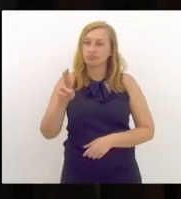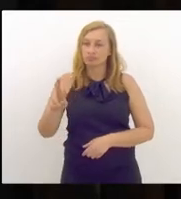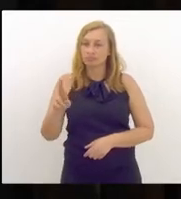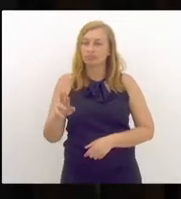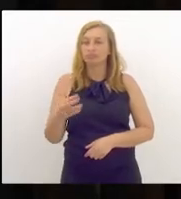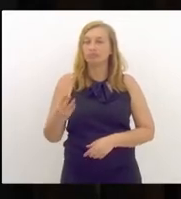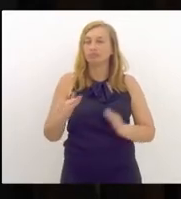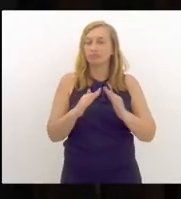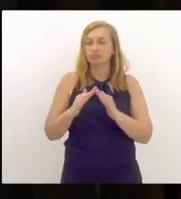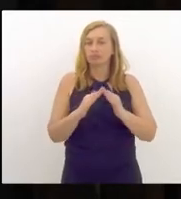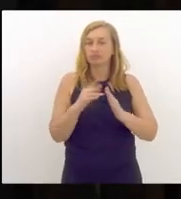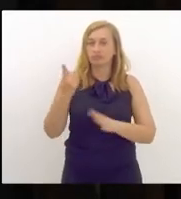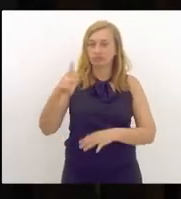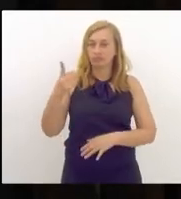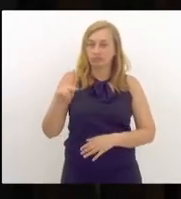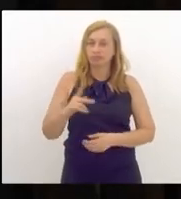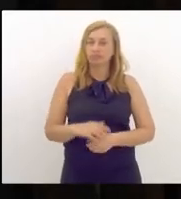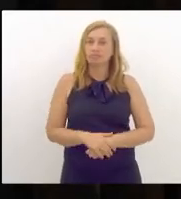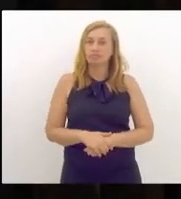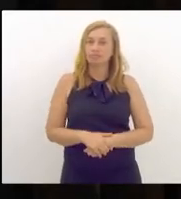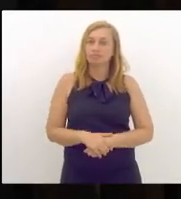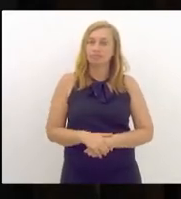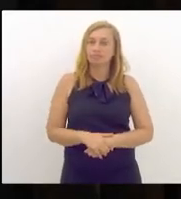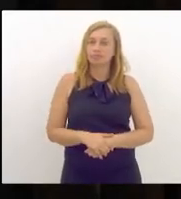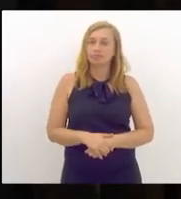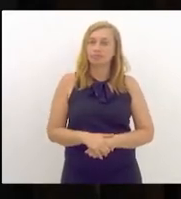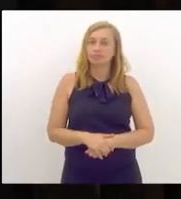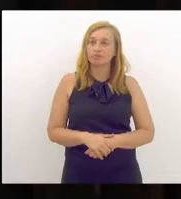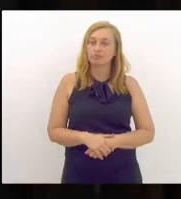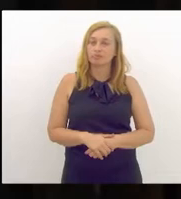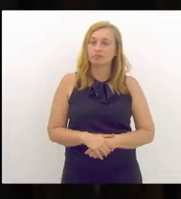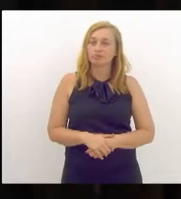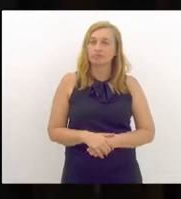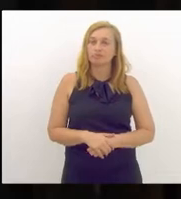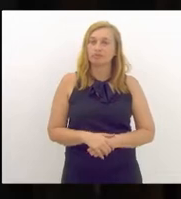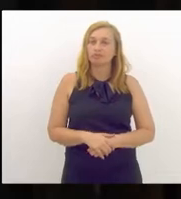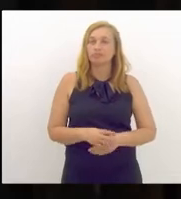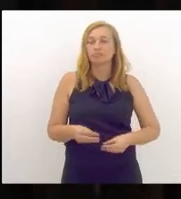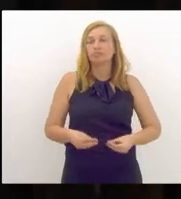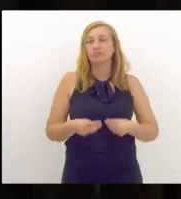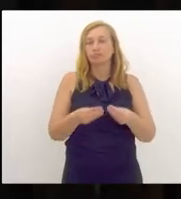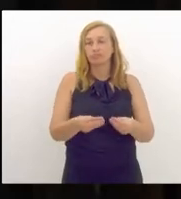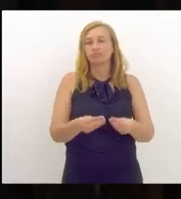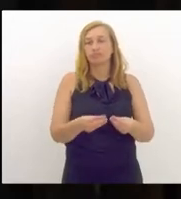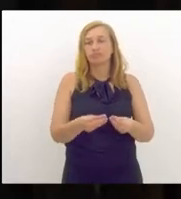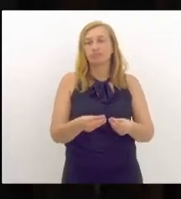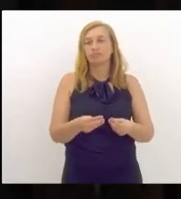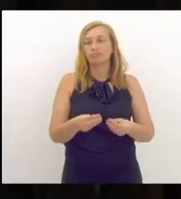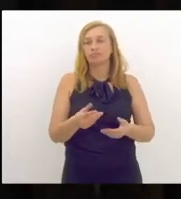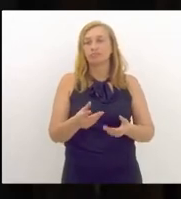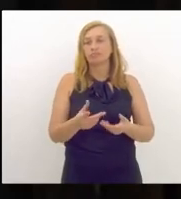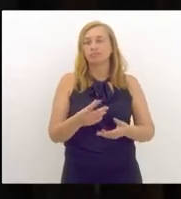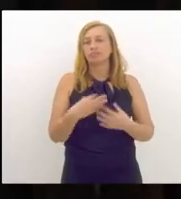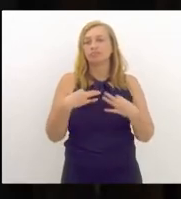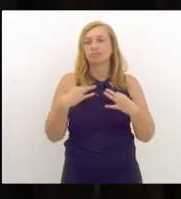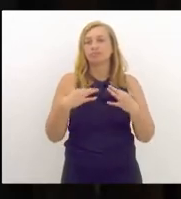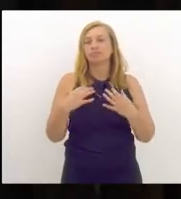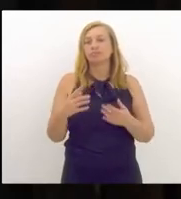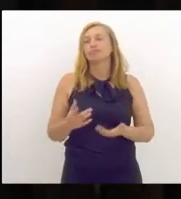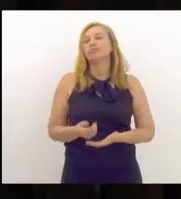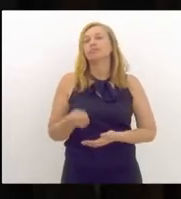e ele levar roupa lá em casa de Mesquita na época da ditadura militar